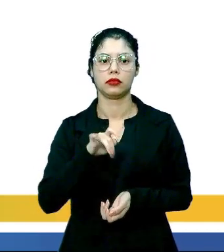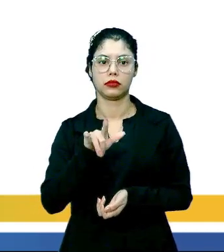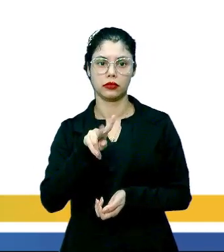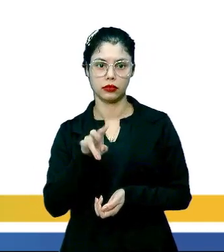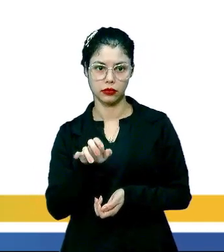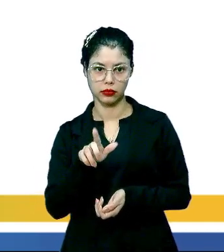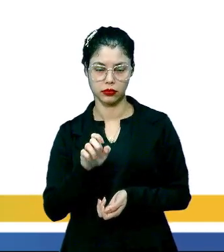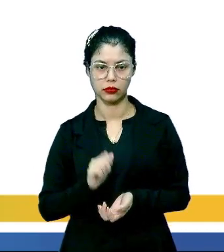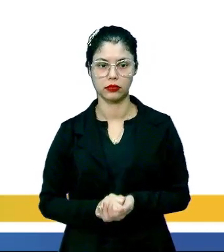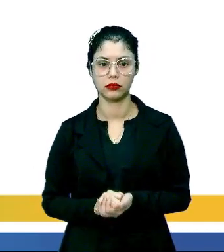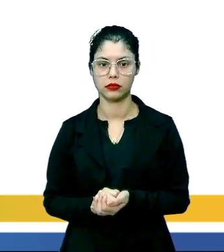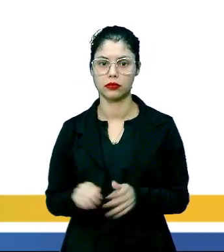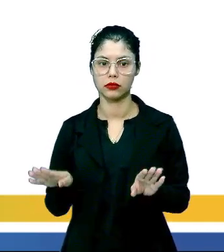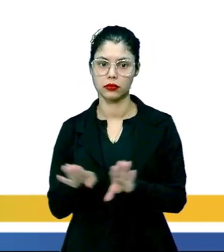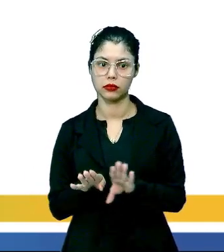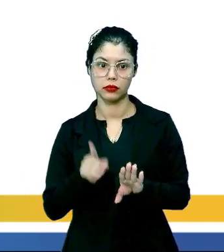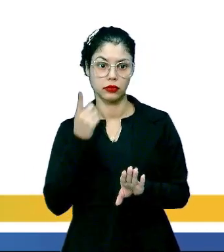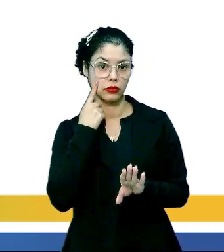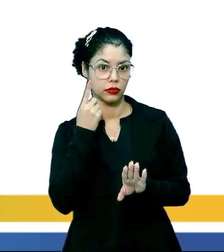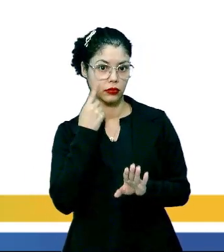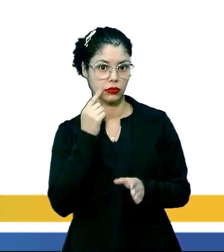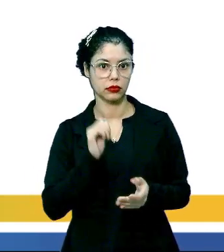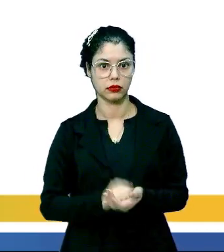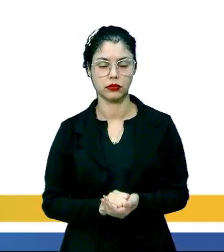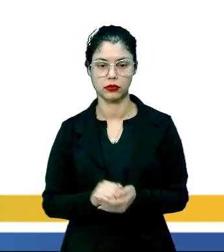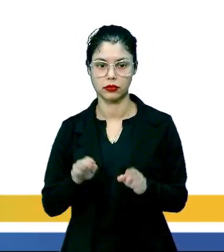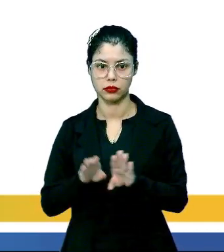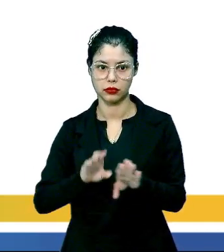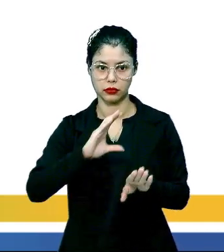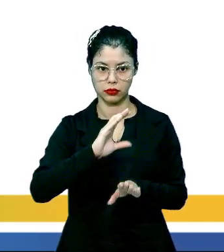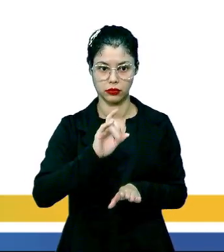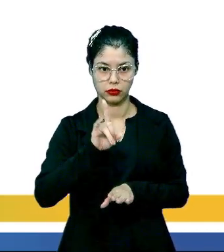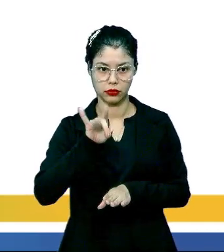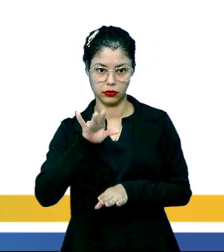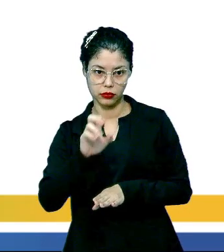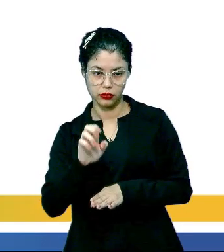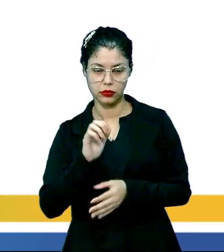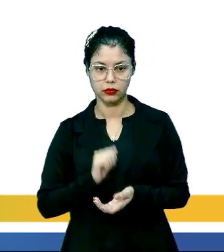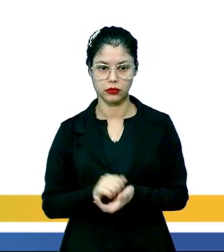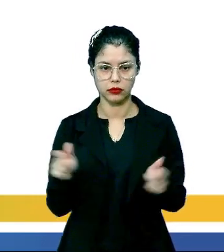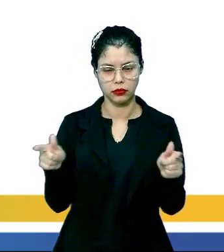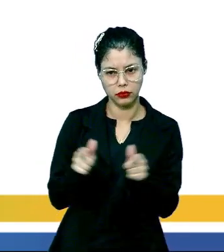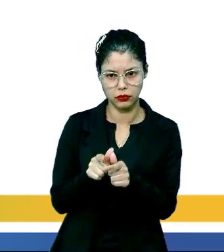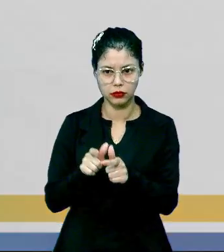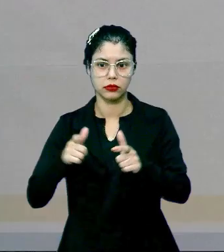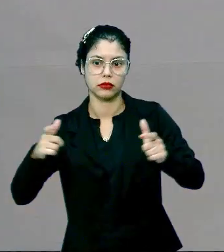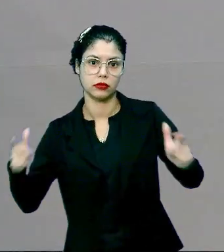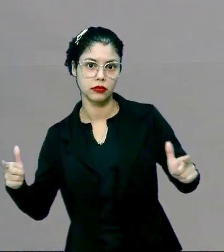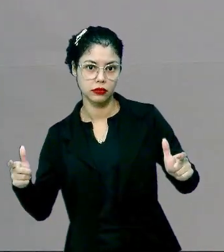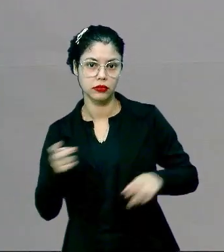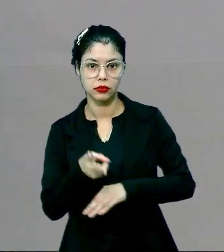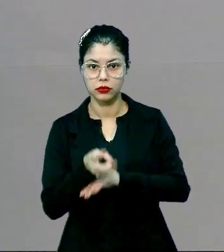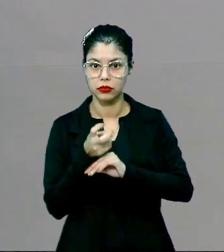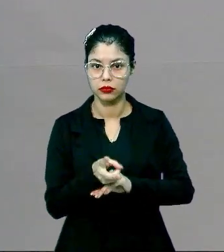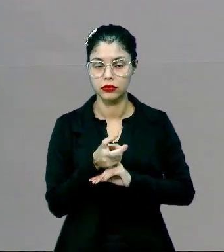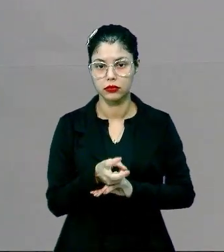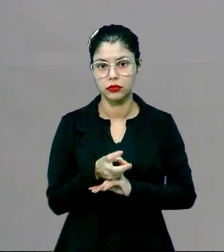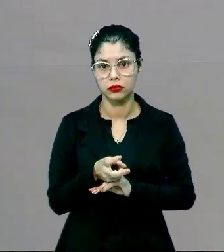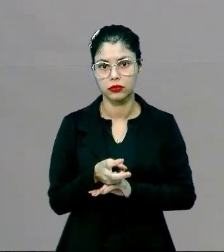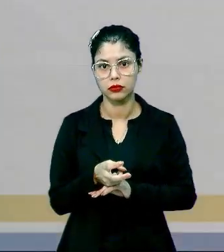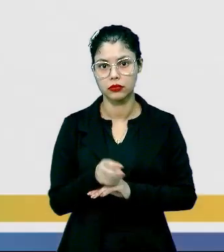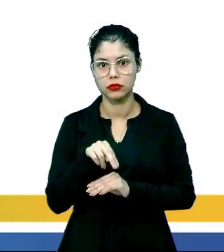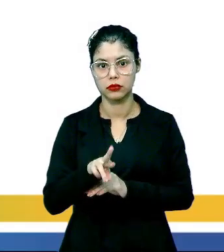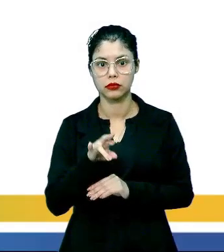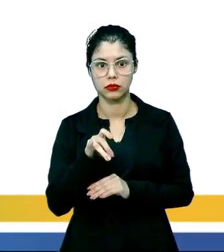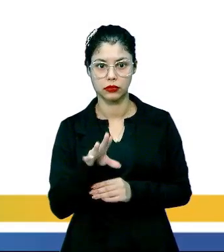temos a pelve renal. E olha só, temos os cálices. Qual é a função do cálice? É o coletor, é coletar